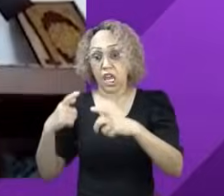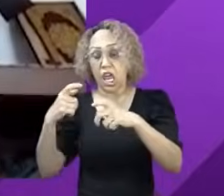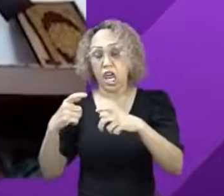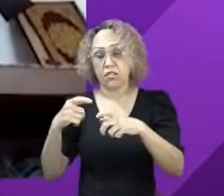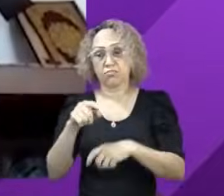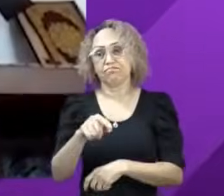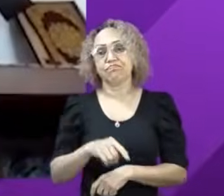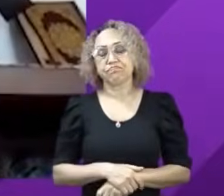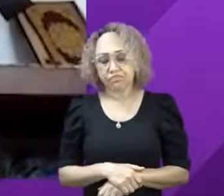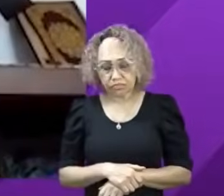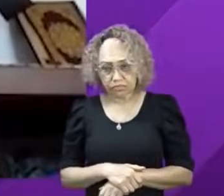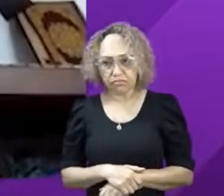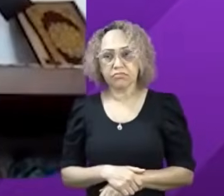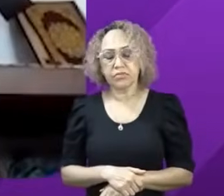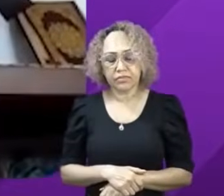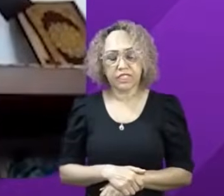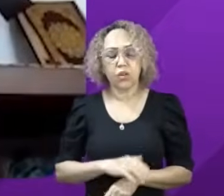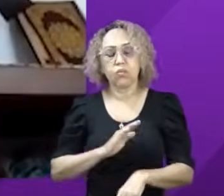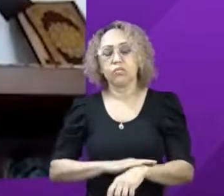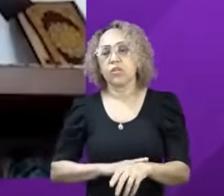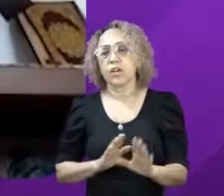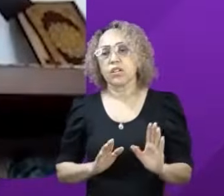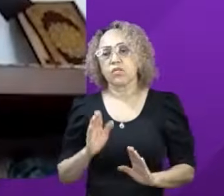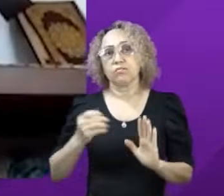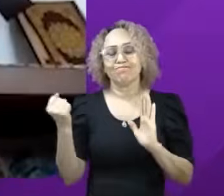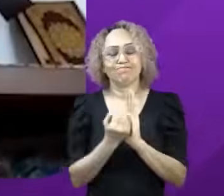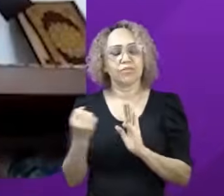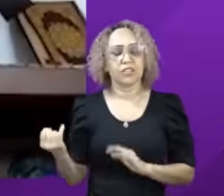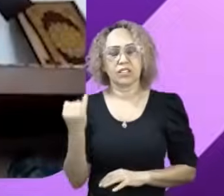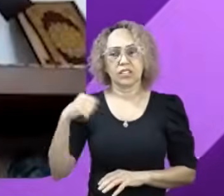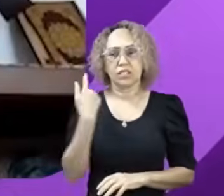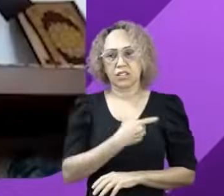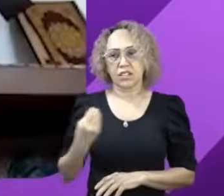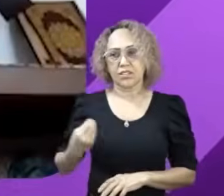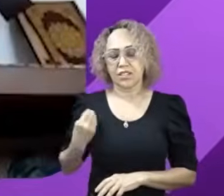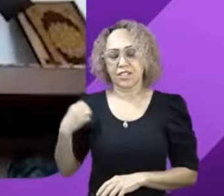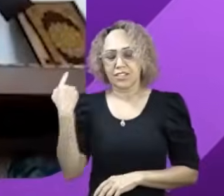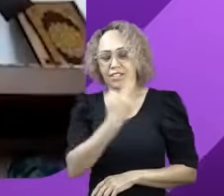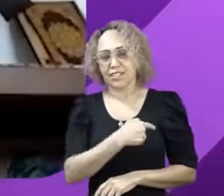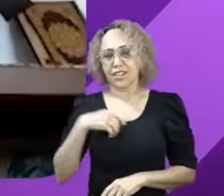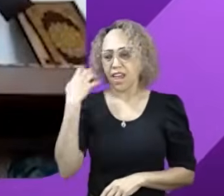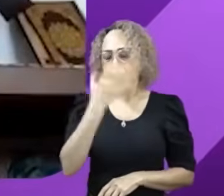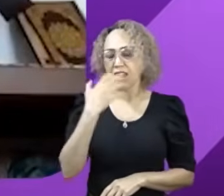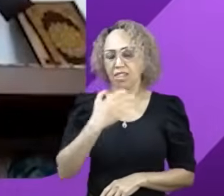Um momento muito marcante na nossa vida foi quando nós cantamos na posse do presidente Lula,